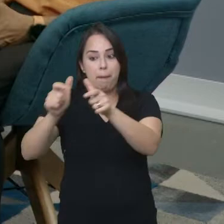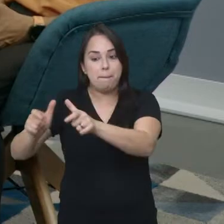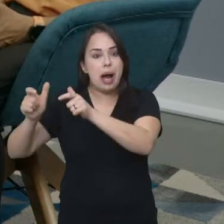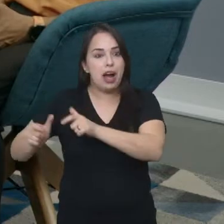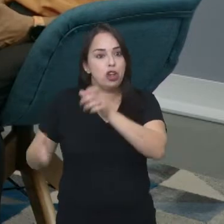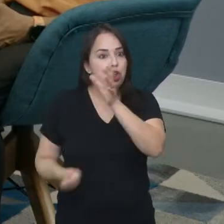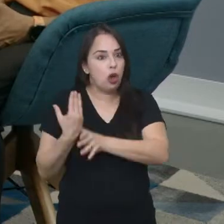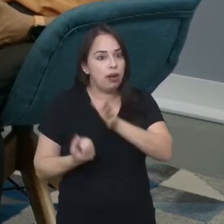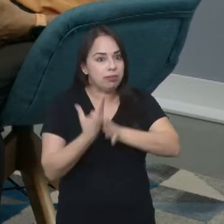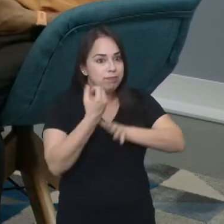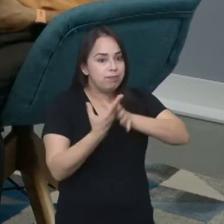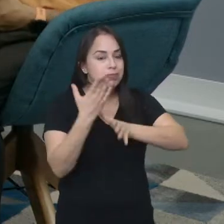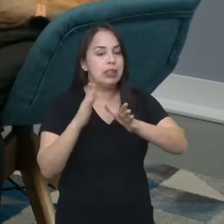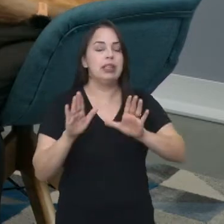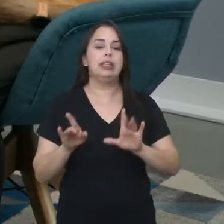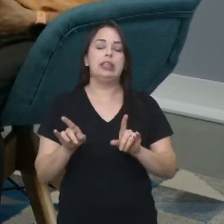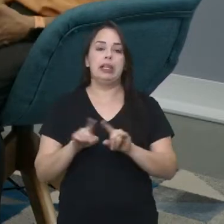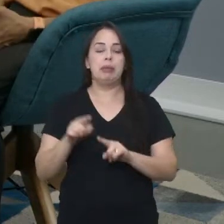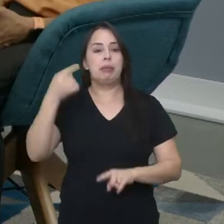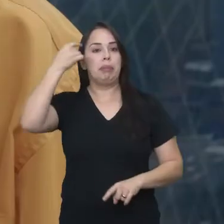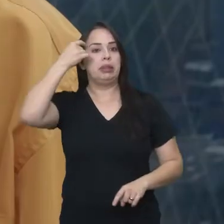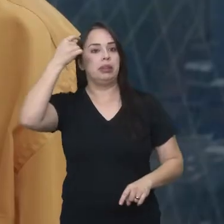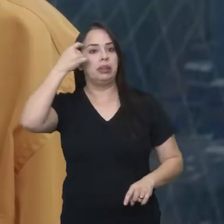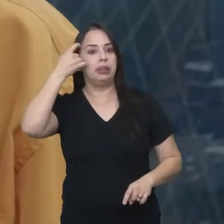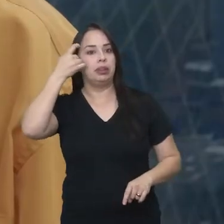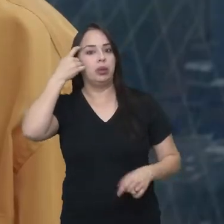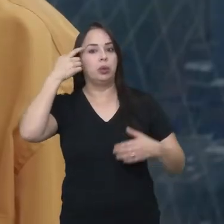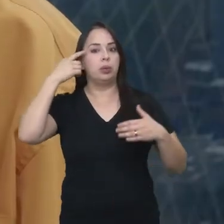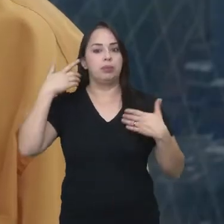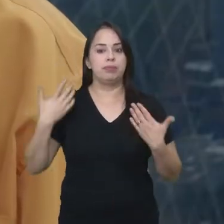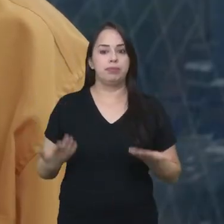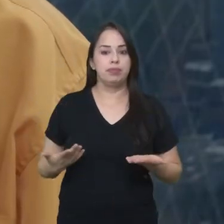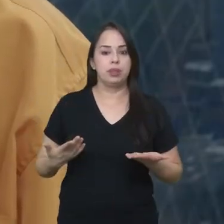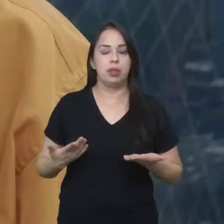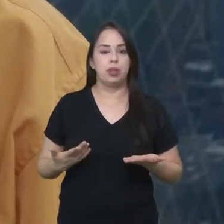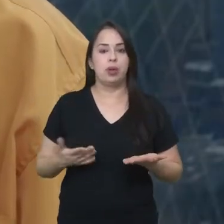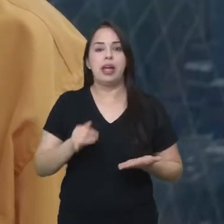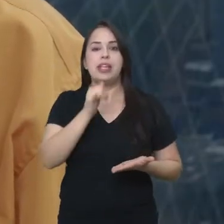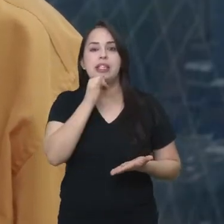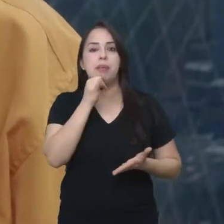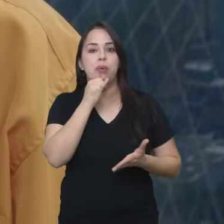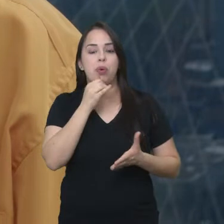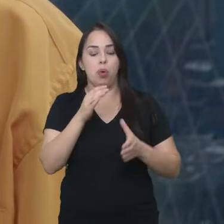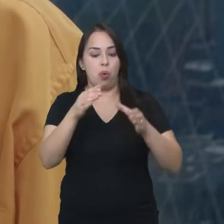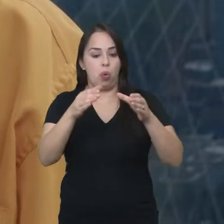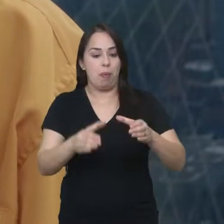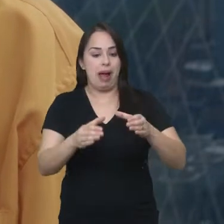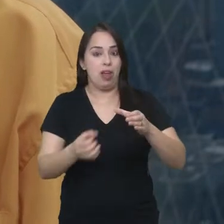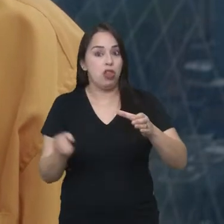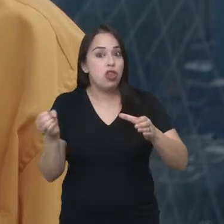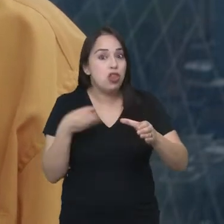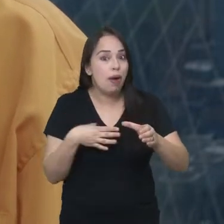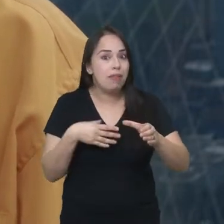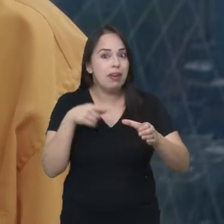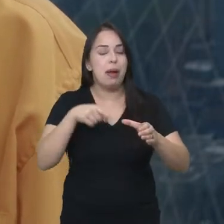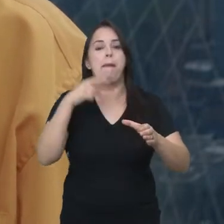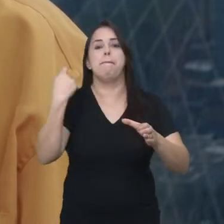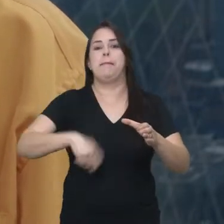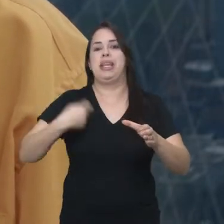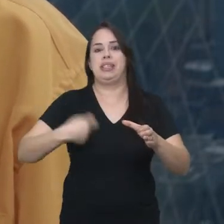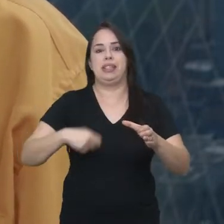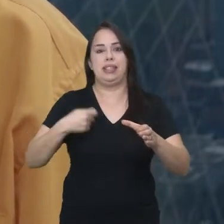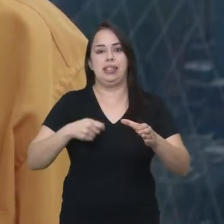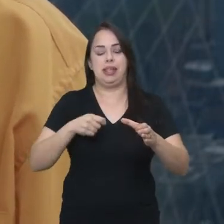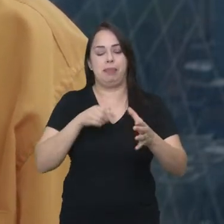né? E às vezes precisa-se, né, pensar na questão de quando é construído um novo bairro, preciso atender a demanda em todas